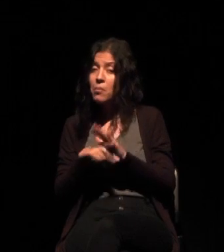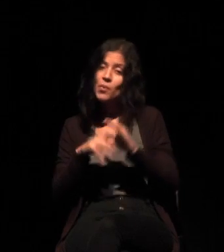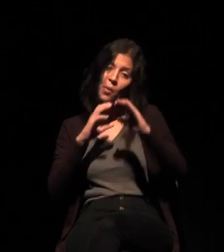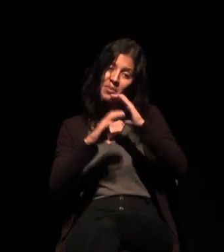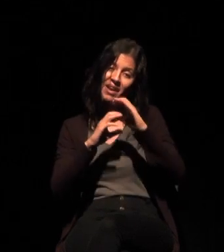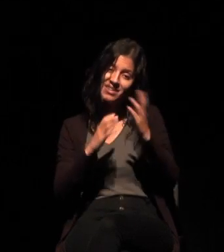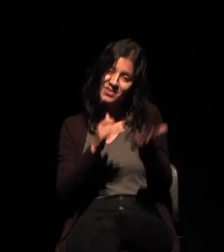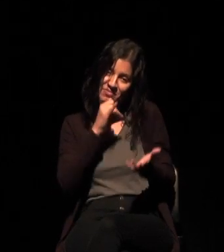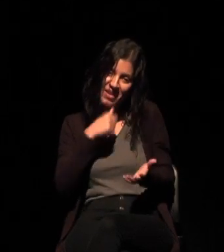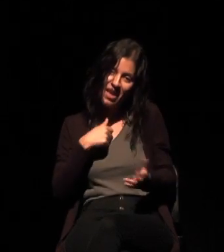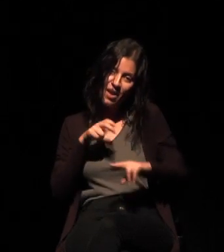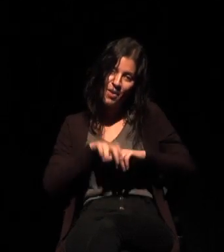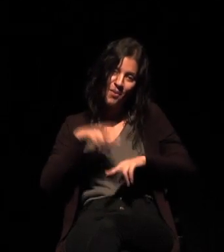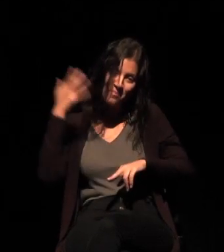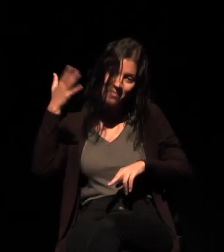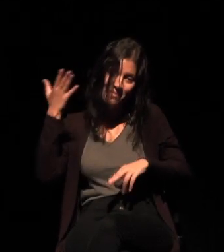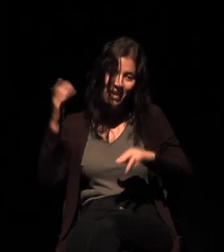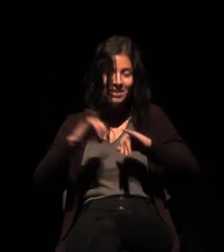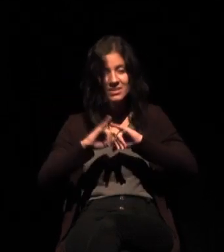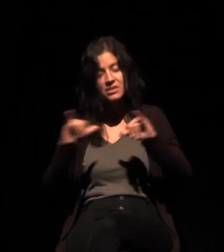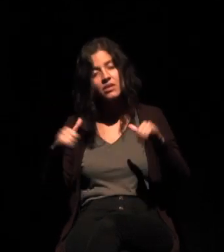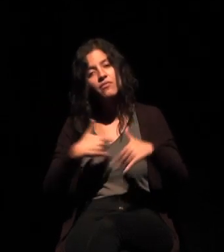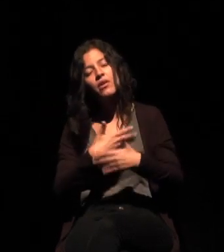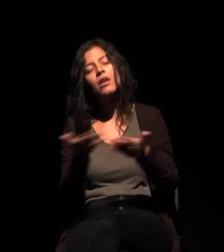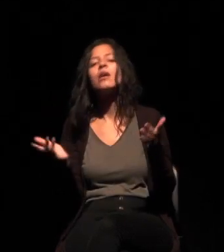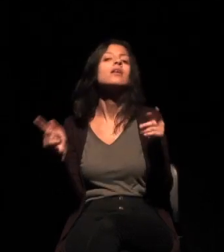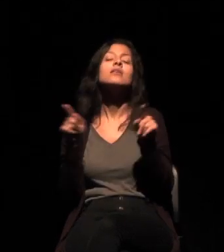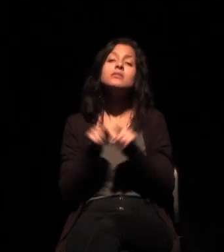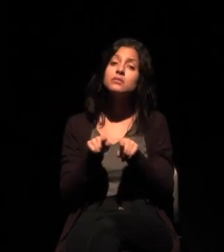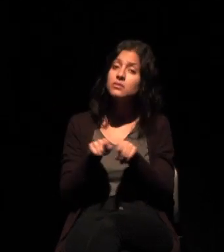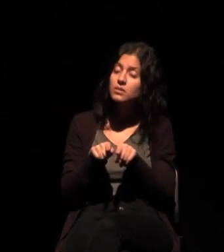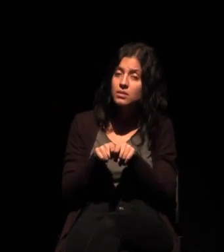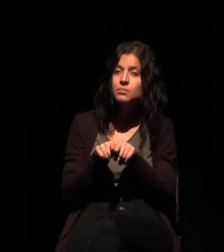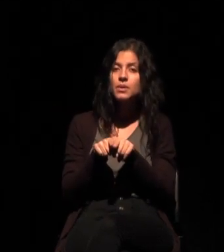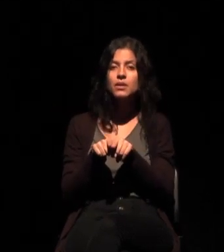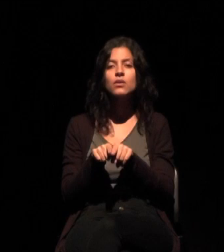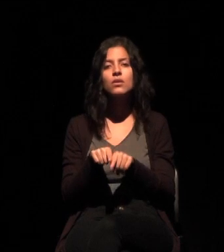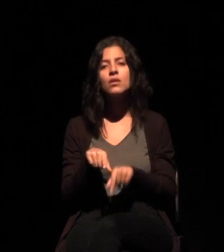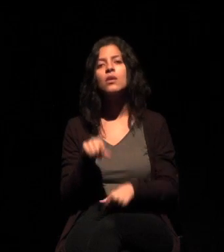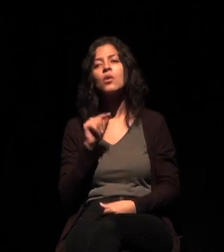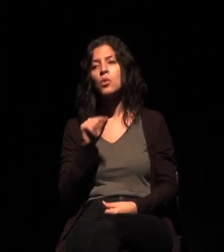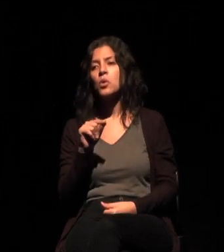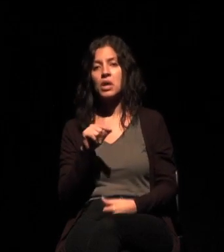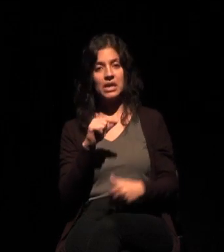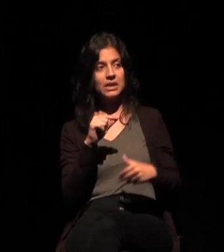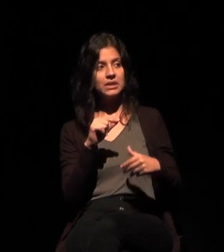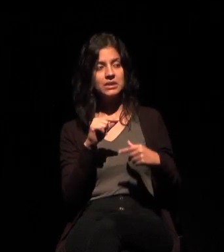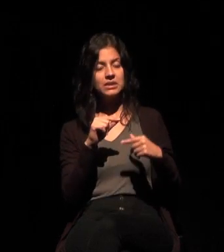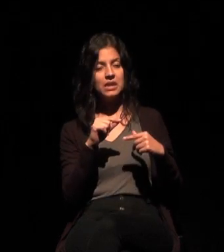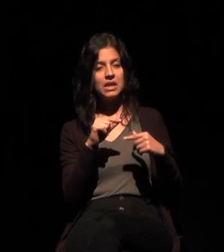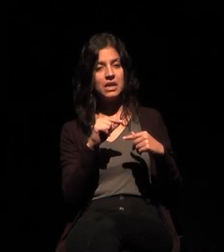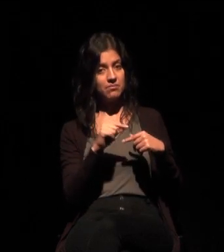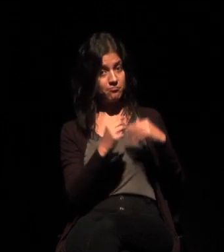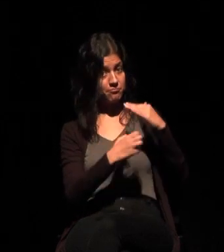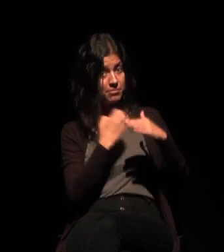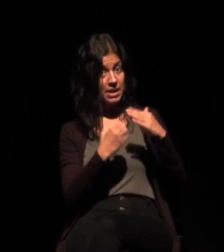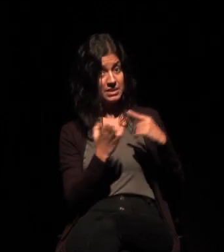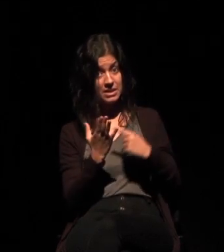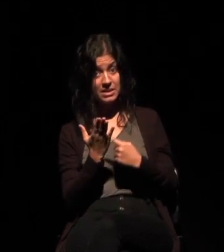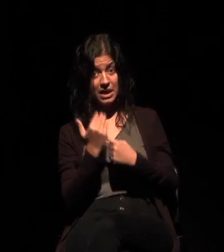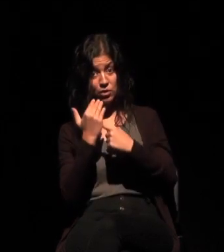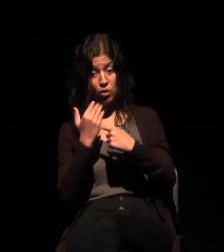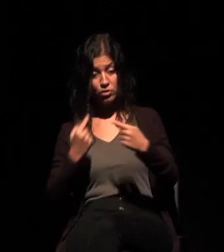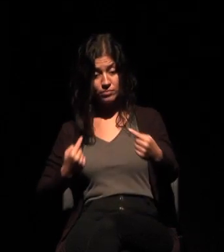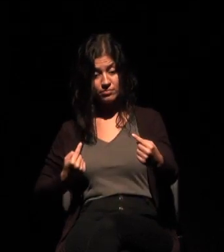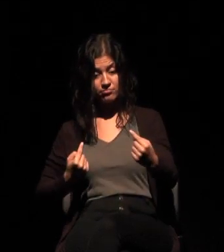é que ela quer do ponto de vista até de relação com as empresas tecnológicas e permitir uma